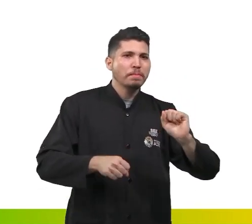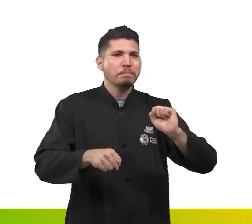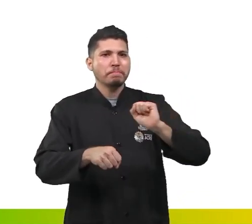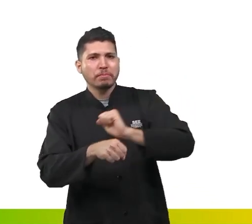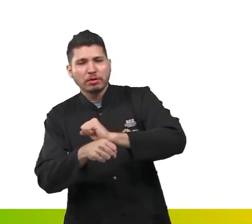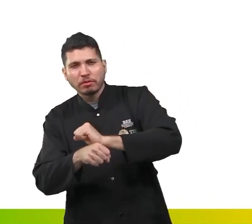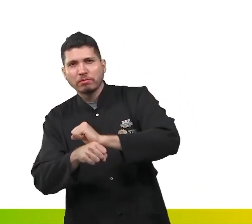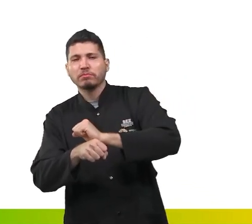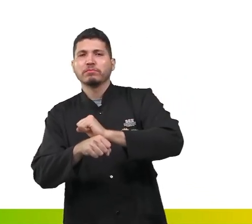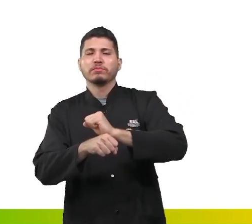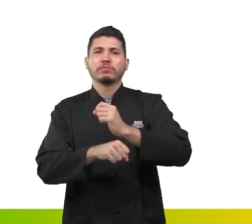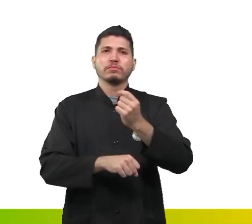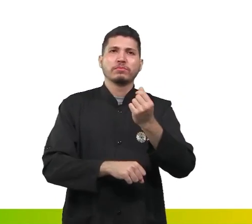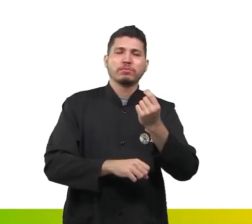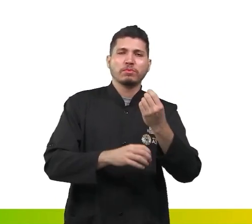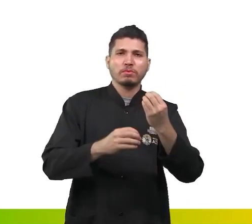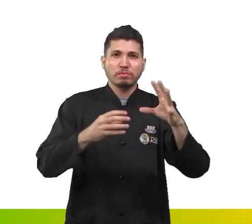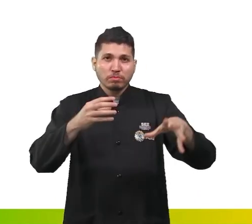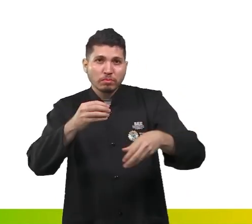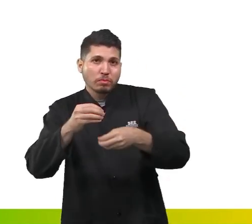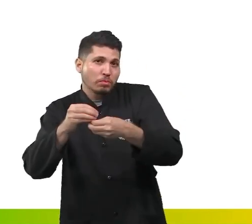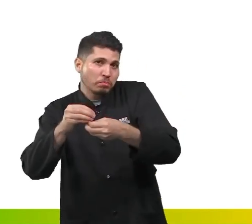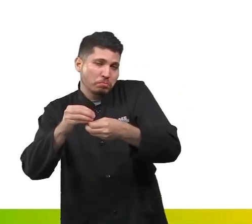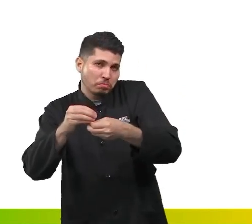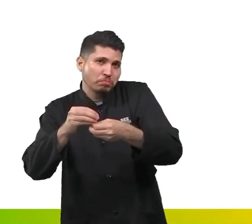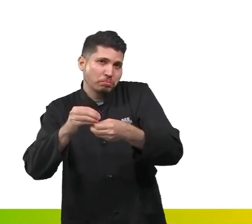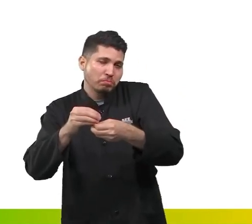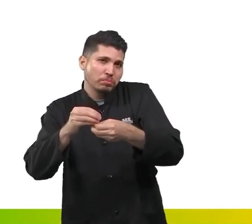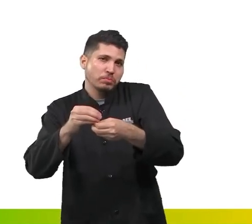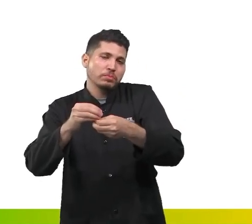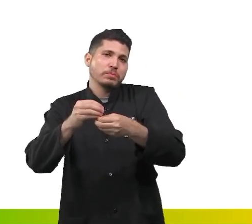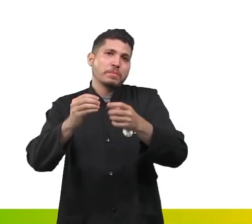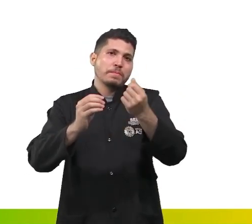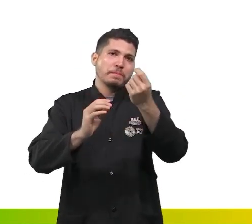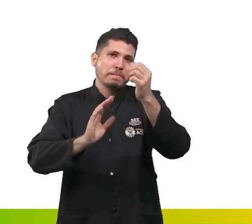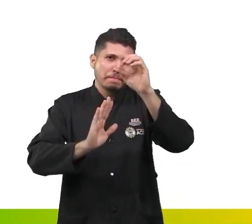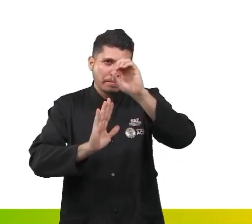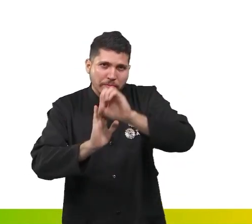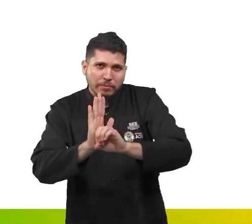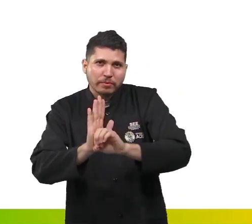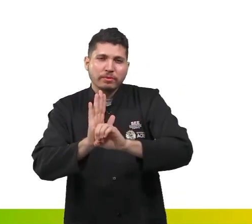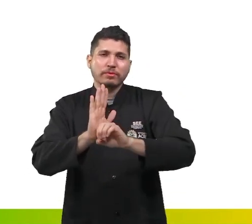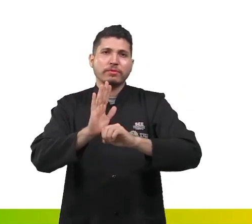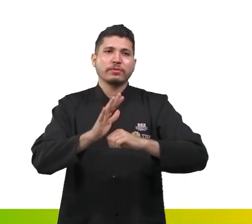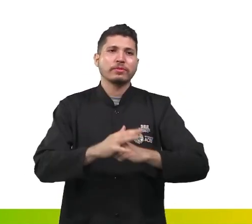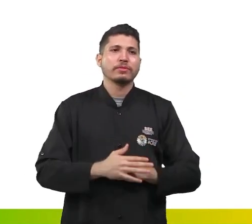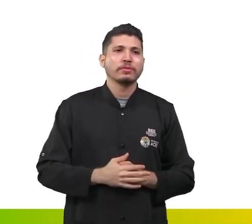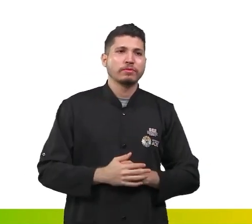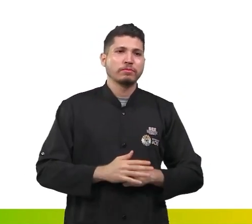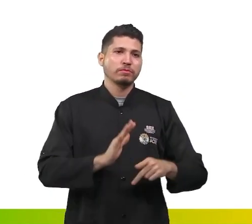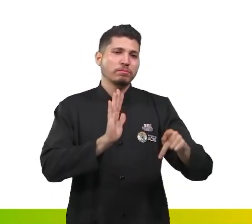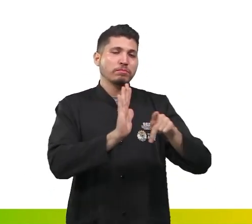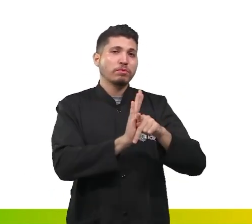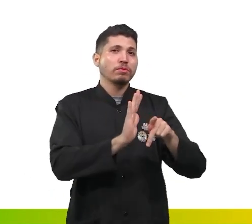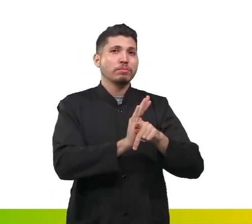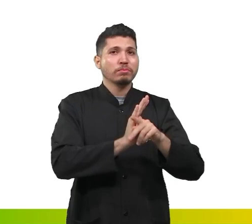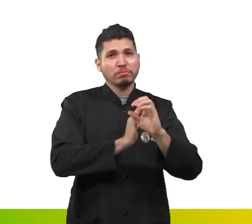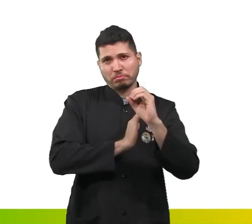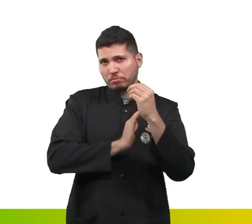ou incluir no orçamento. Definir algumas prioridades financeiras, sejam elas pessoais e